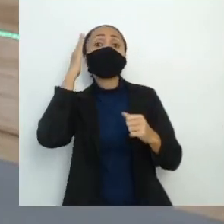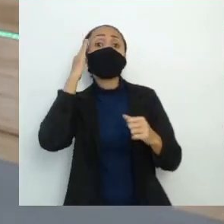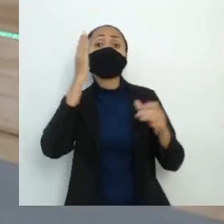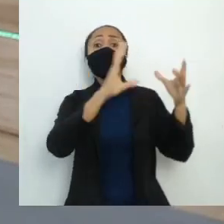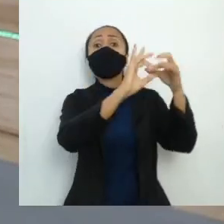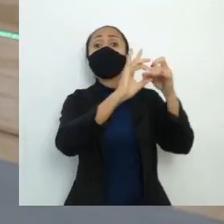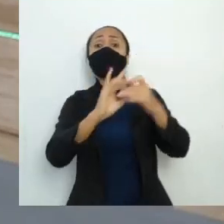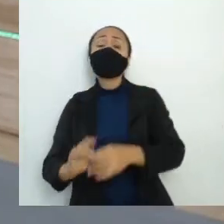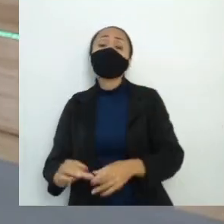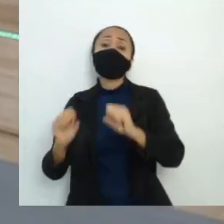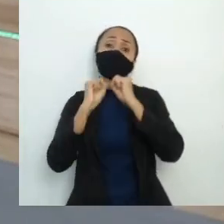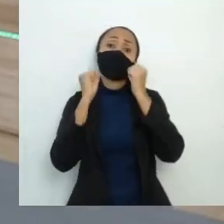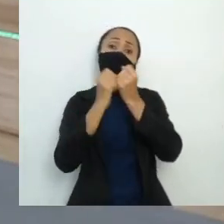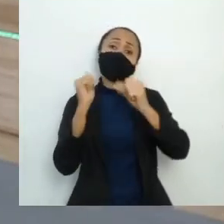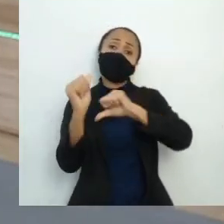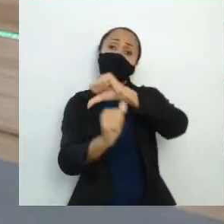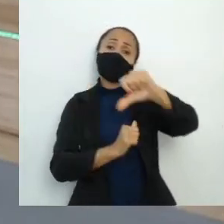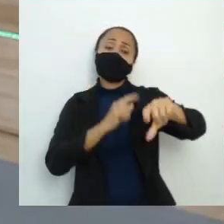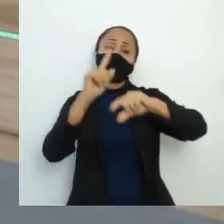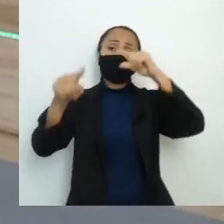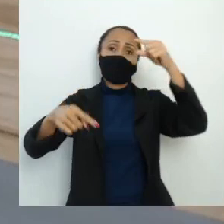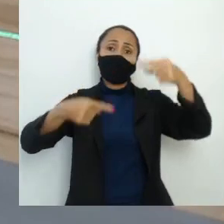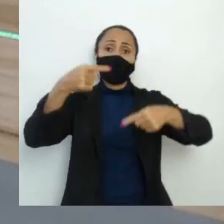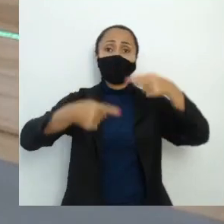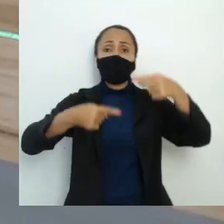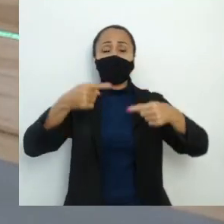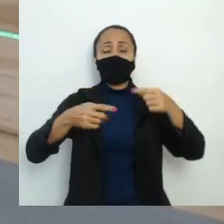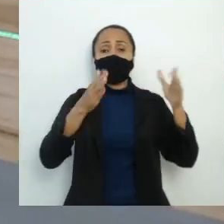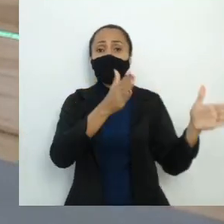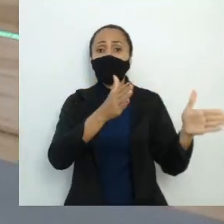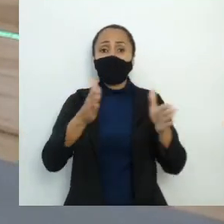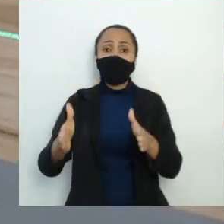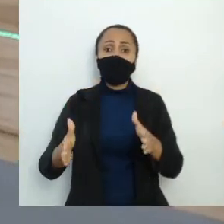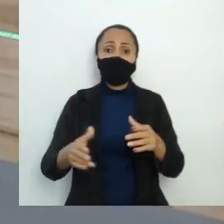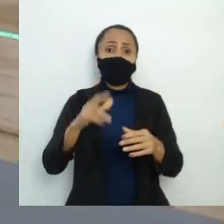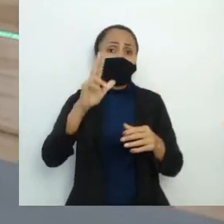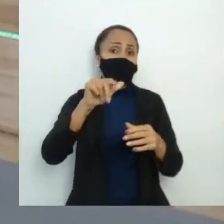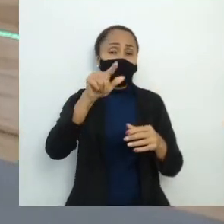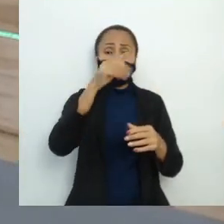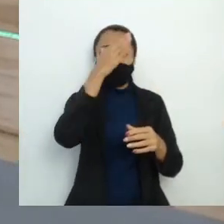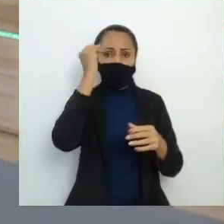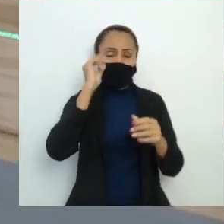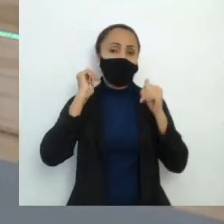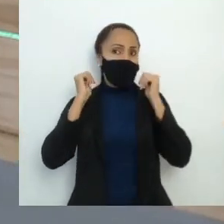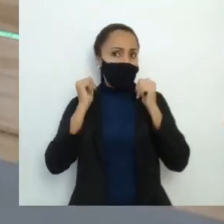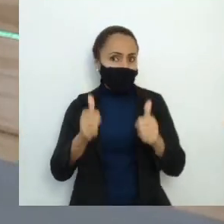social, as mudanças políticas e econômicas de uma época para nunca mais ser do mesmo jeito.